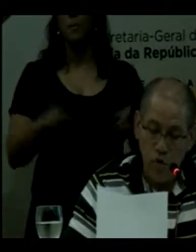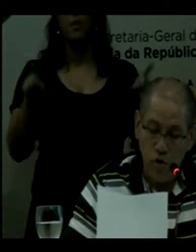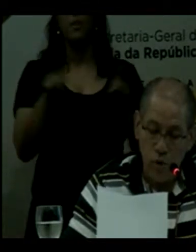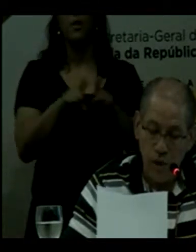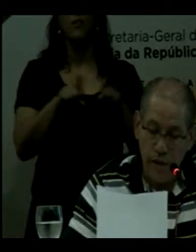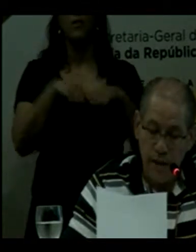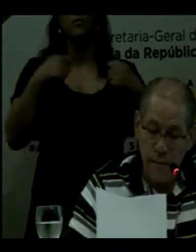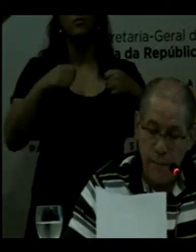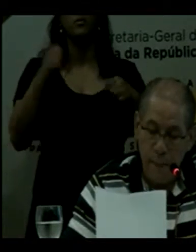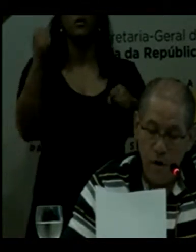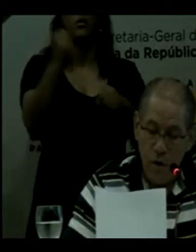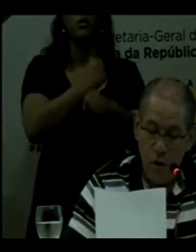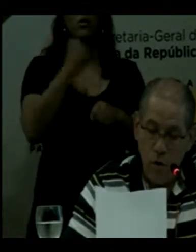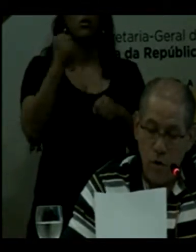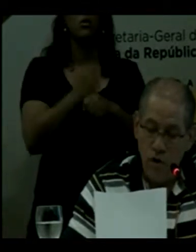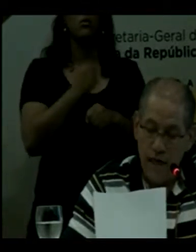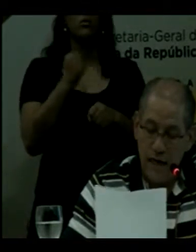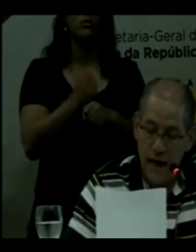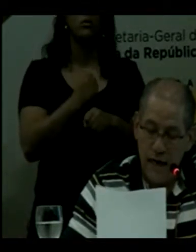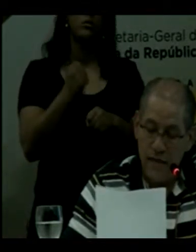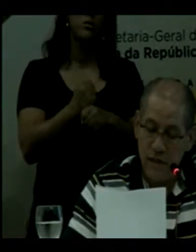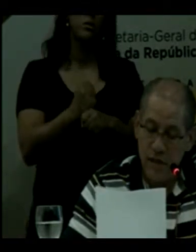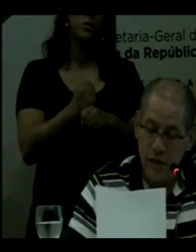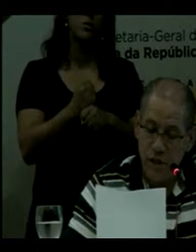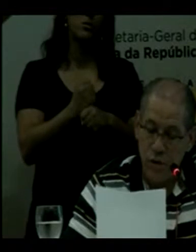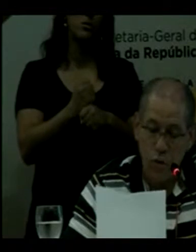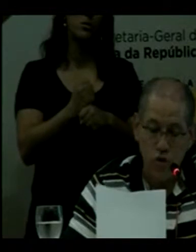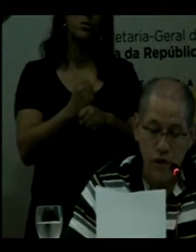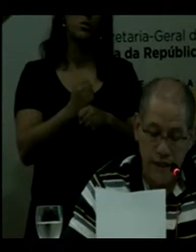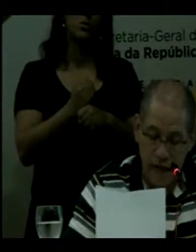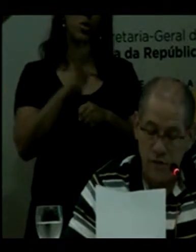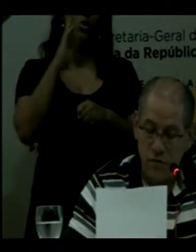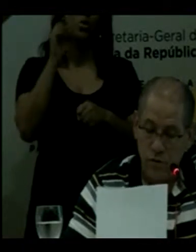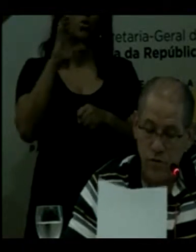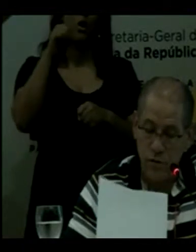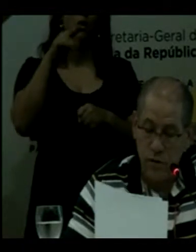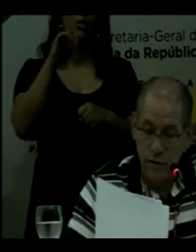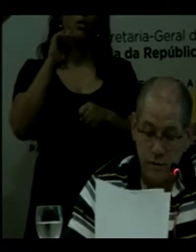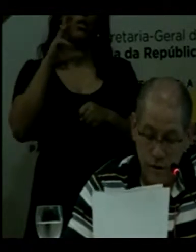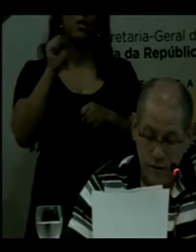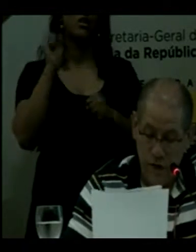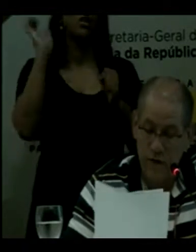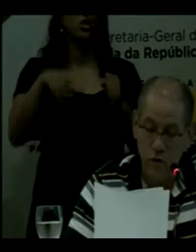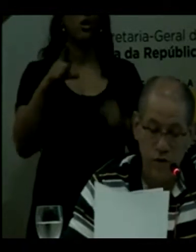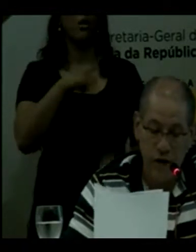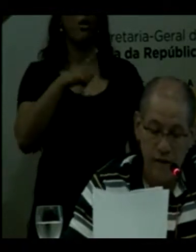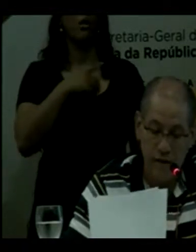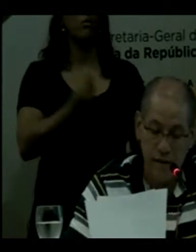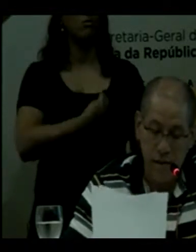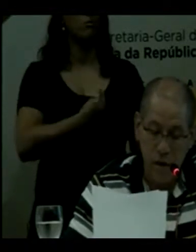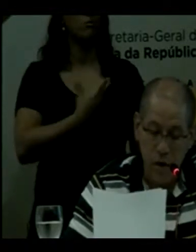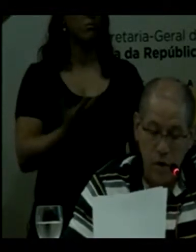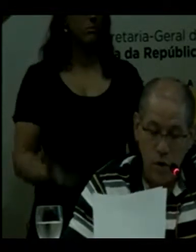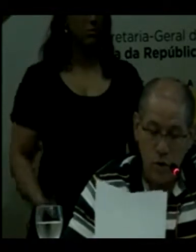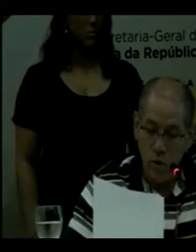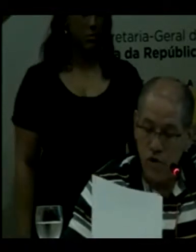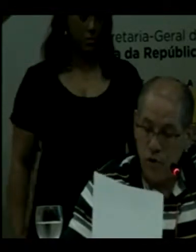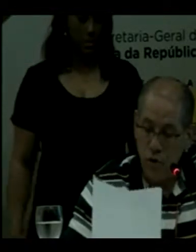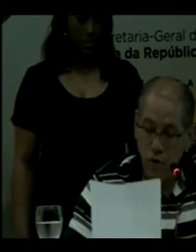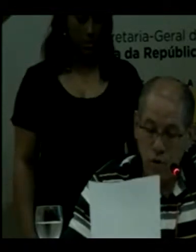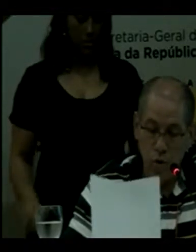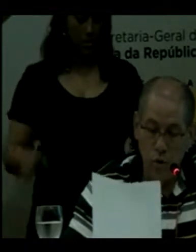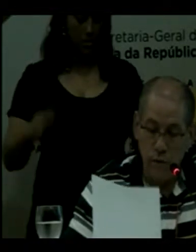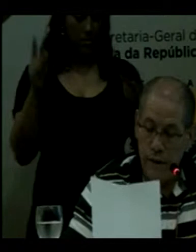Deve ser construída com os canais que já estão consolidados, referente às conferências.